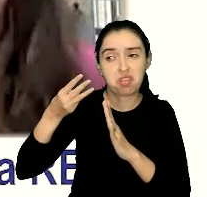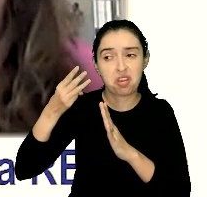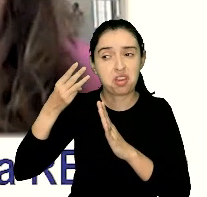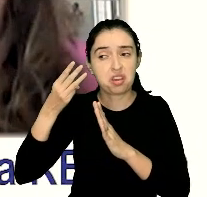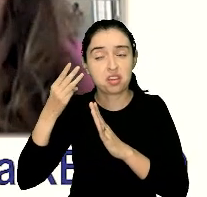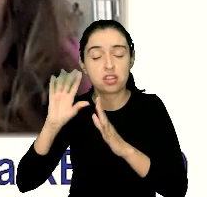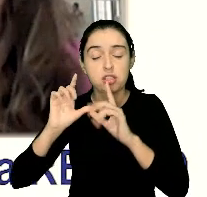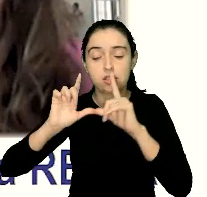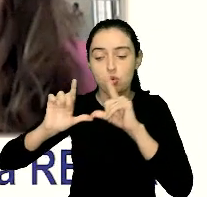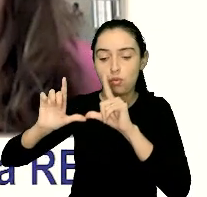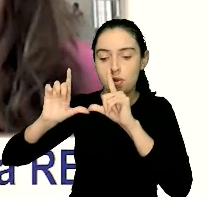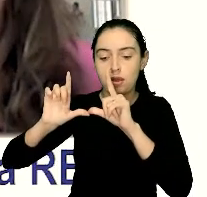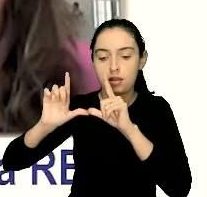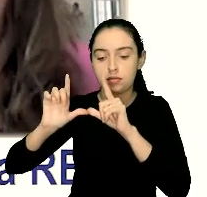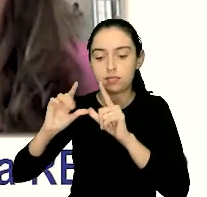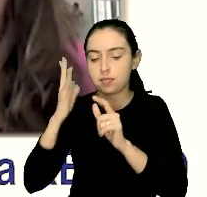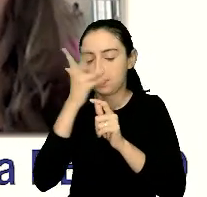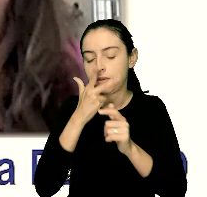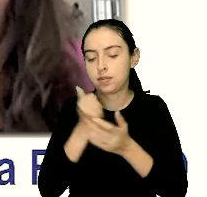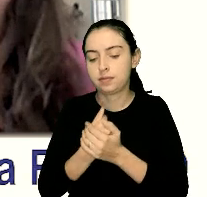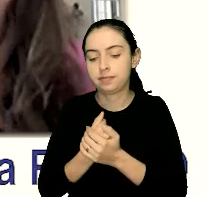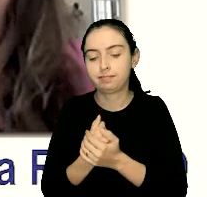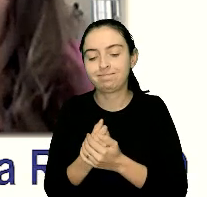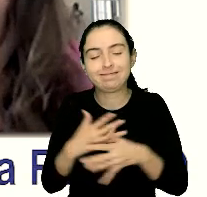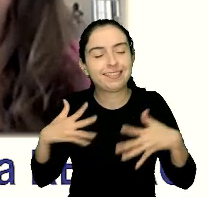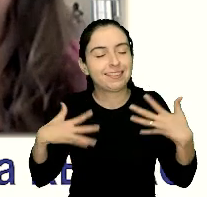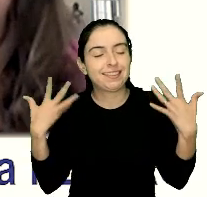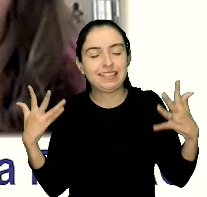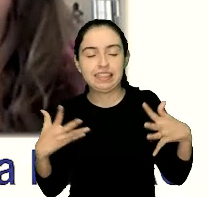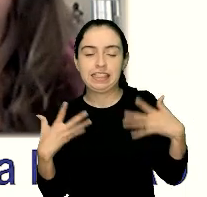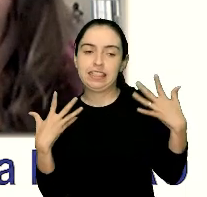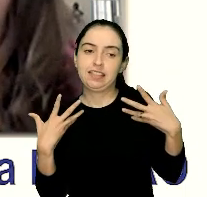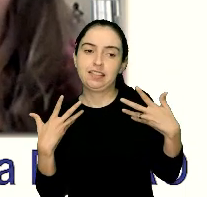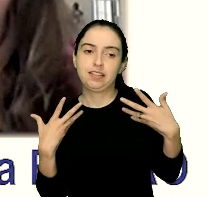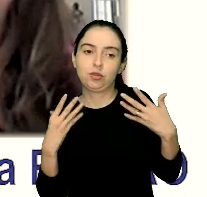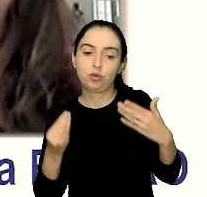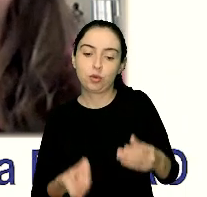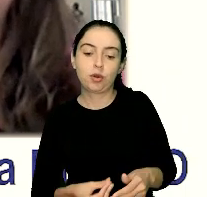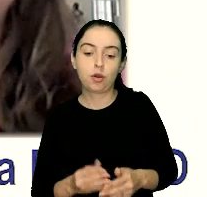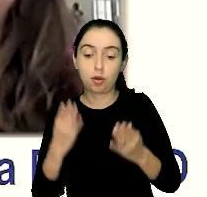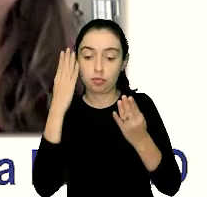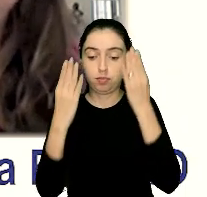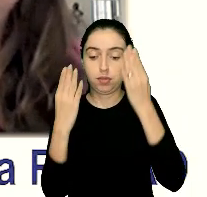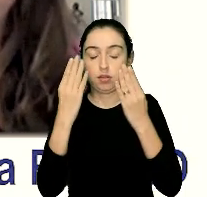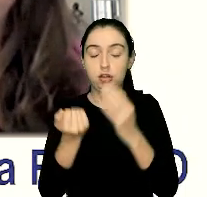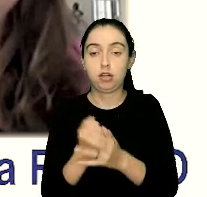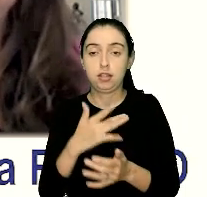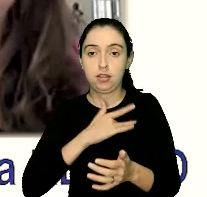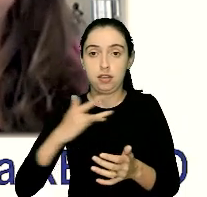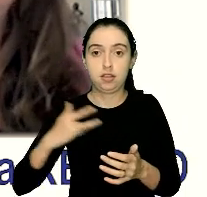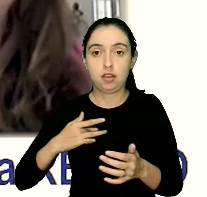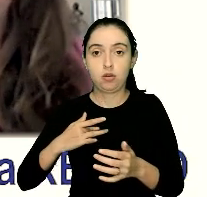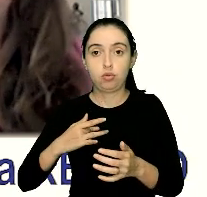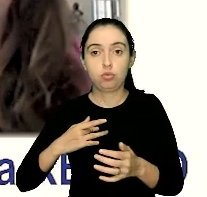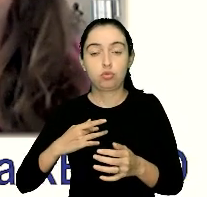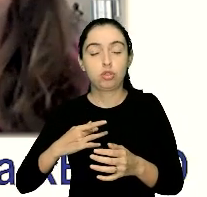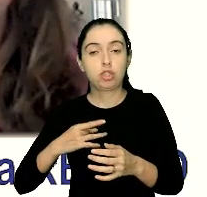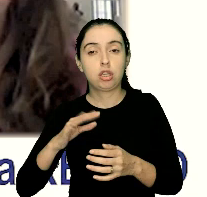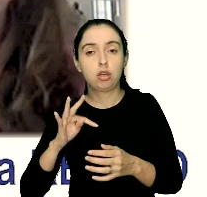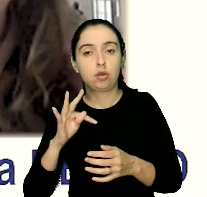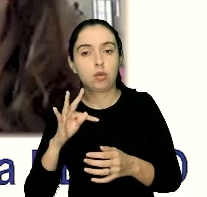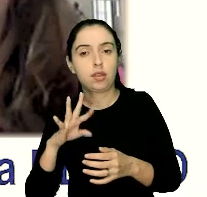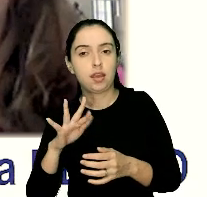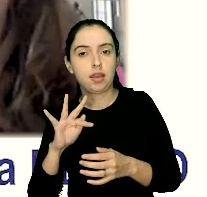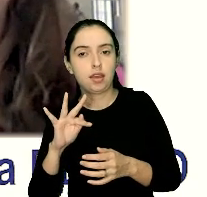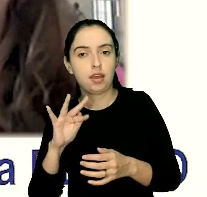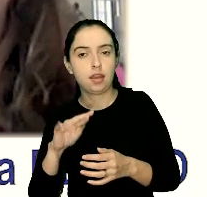e satisfação estar aqui como psicóloga da área de saúde do Tribunal e representante da Comissão de Saúde Mental